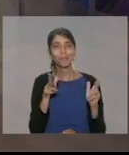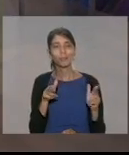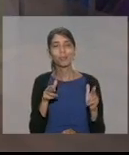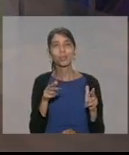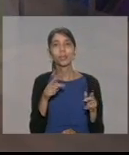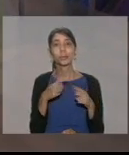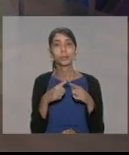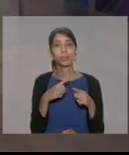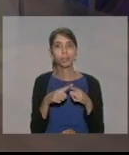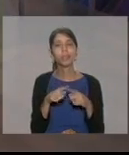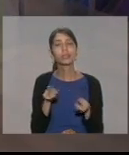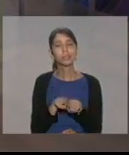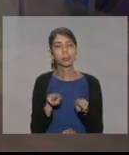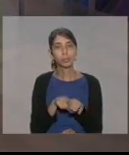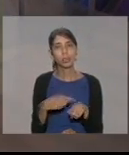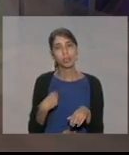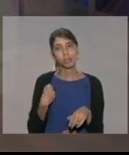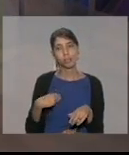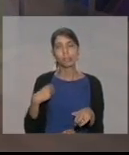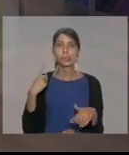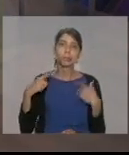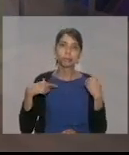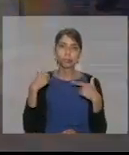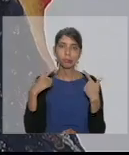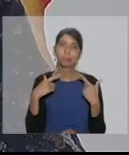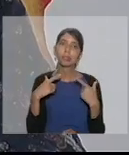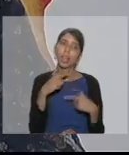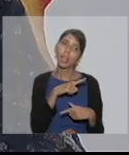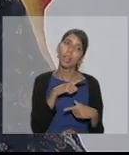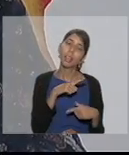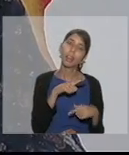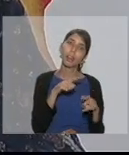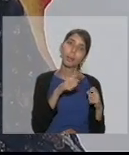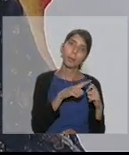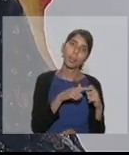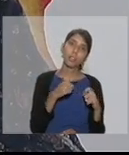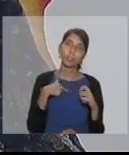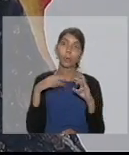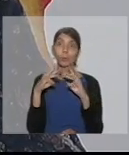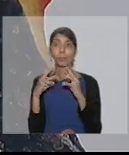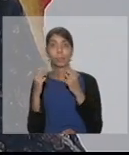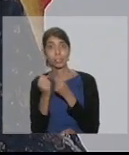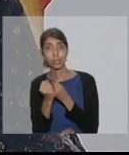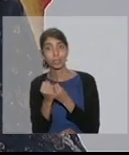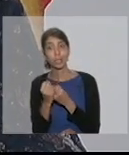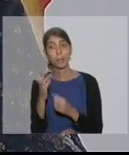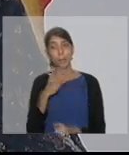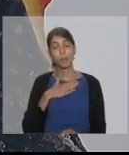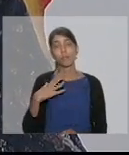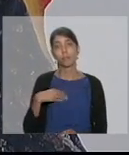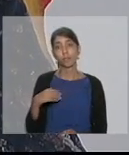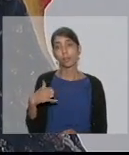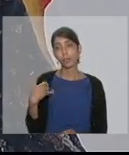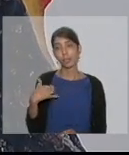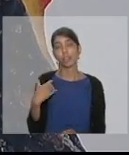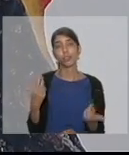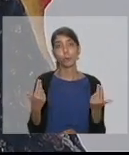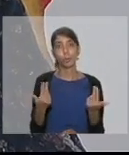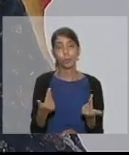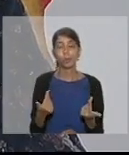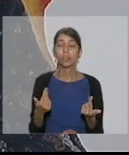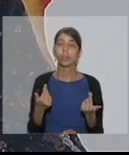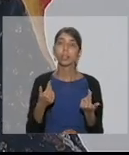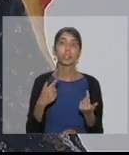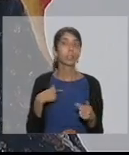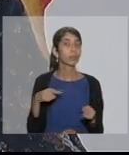porque assim, eu tenho essa rotina também meio louca. Ela tem o consultório, eu tenho as oficinas, eu tenho o filho da idade do filho dela, né? E eu também percebo